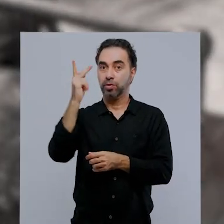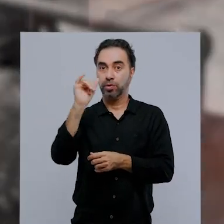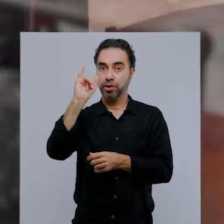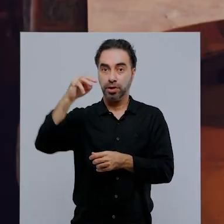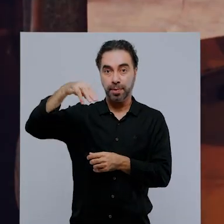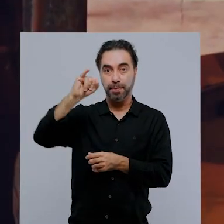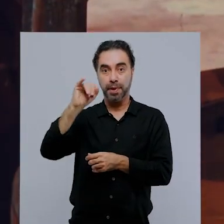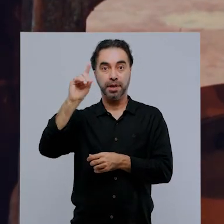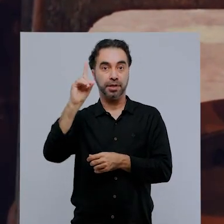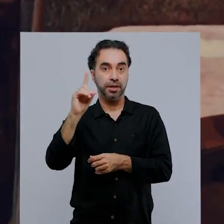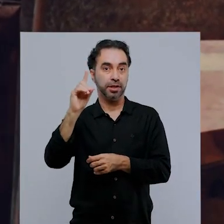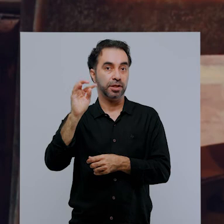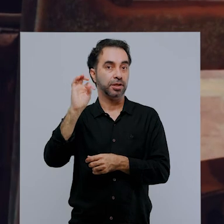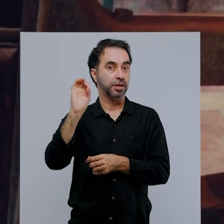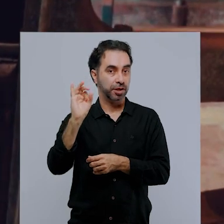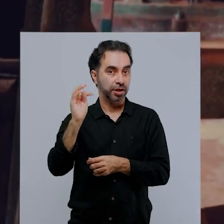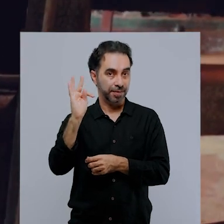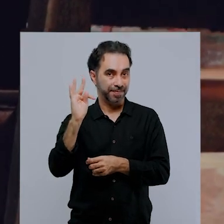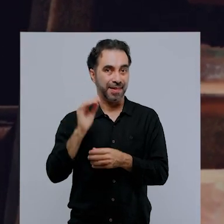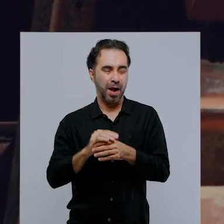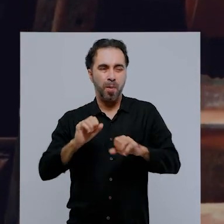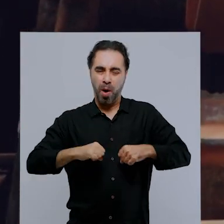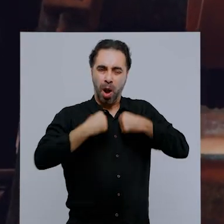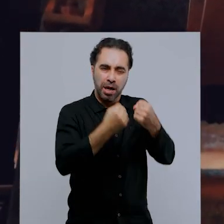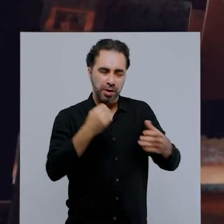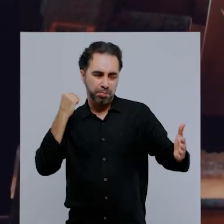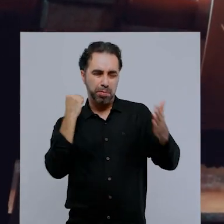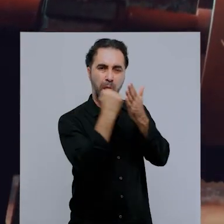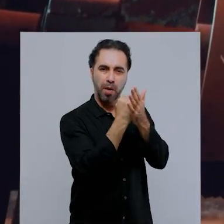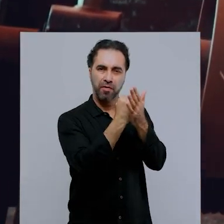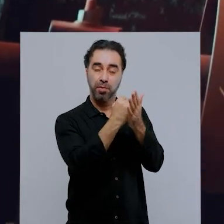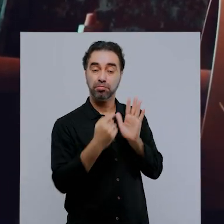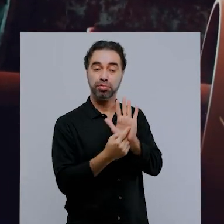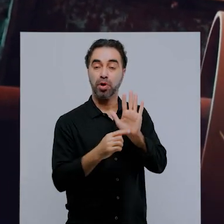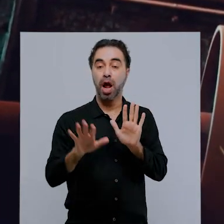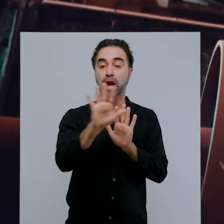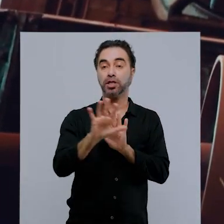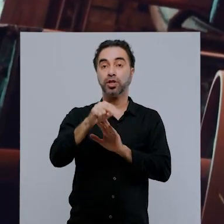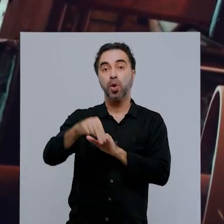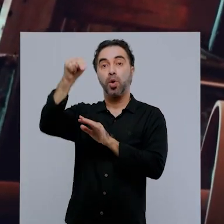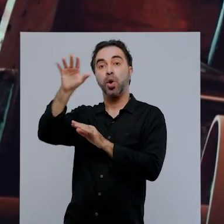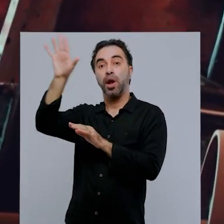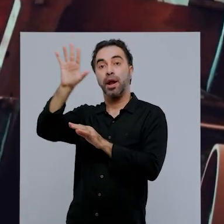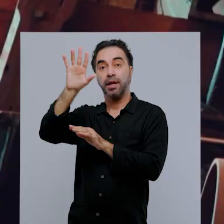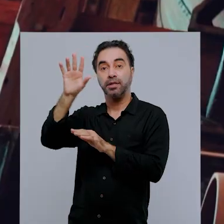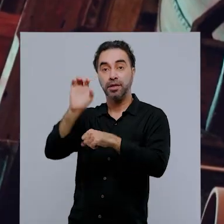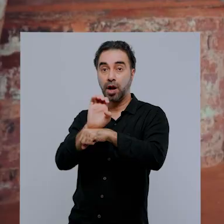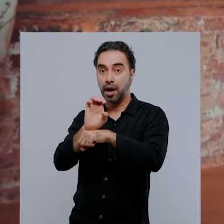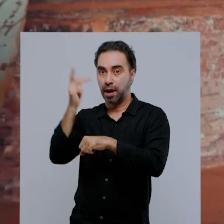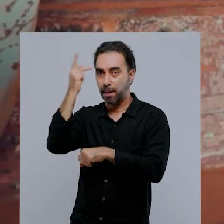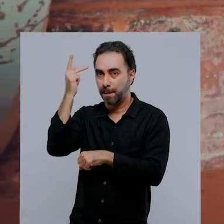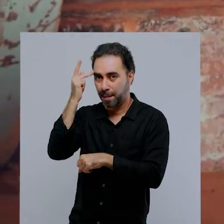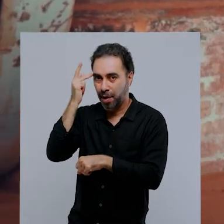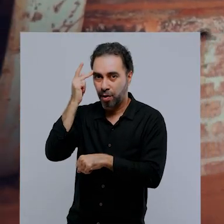Rei do Café. Com uma ousadia que impactou de forma determinante a região nordeste do estado de São Paulo,